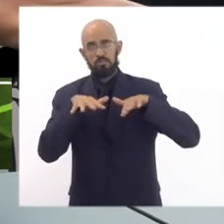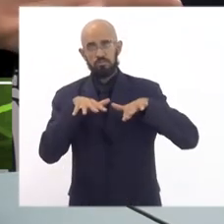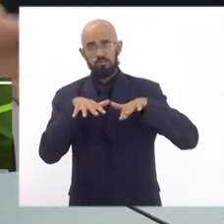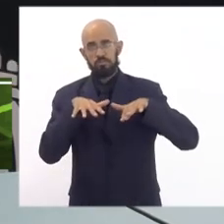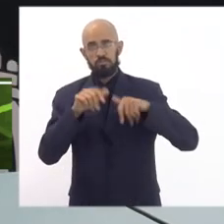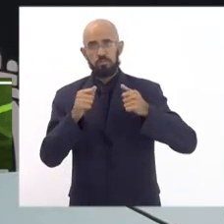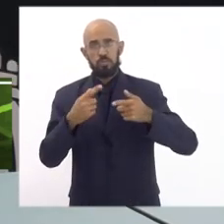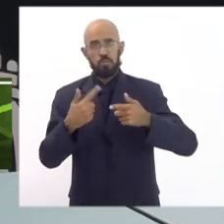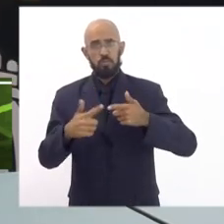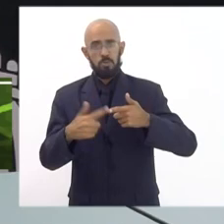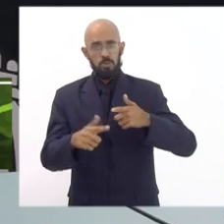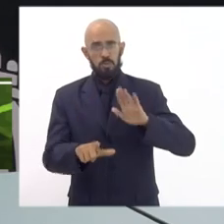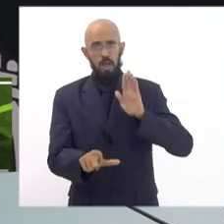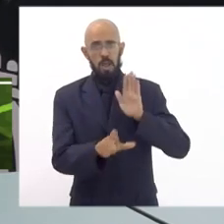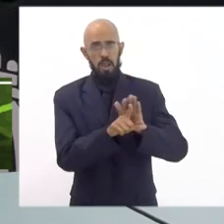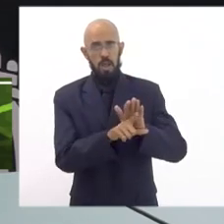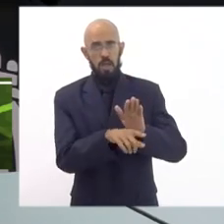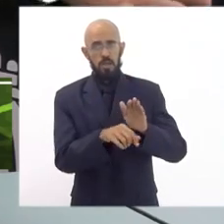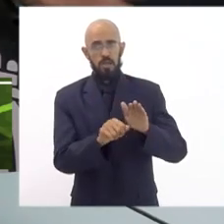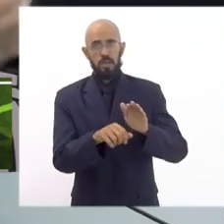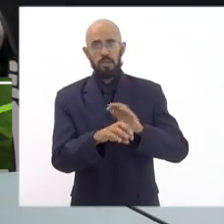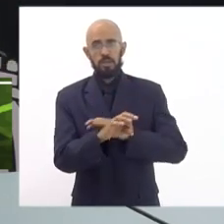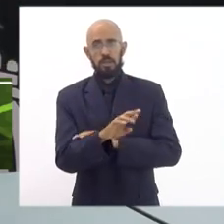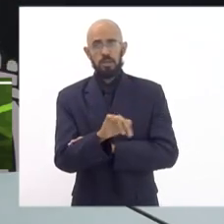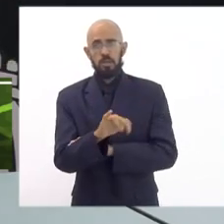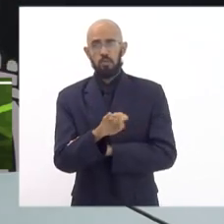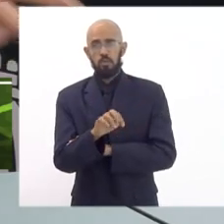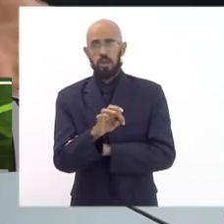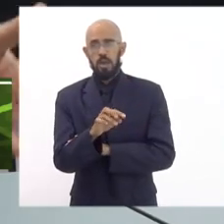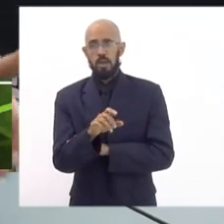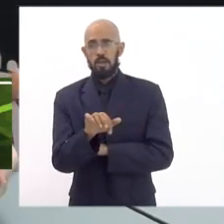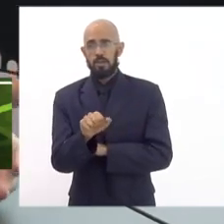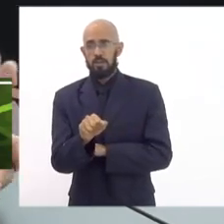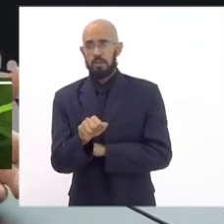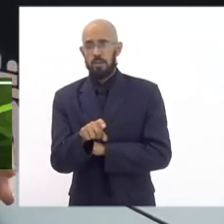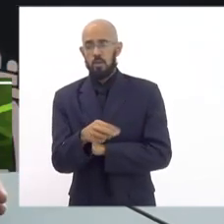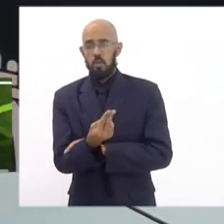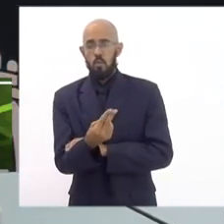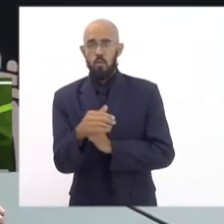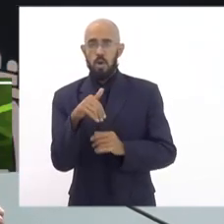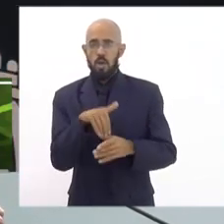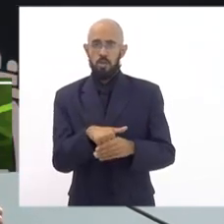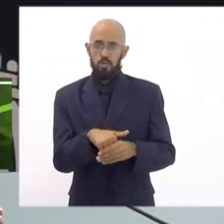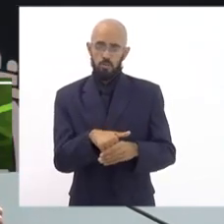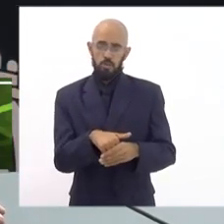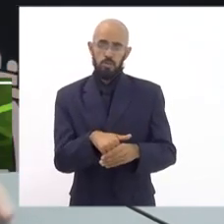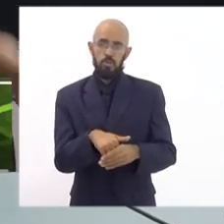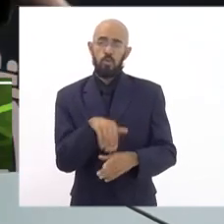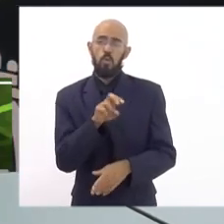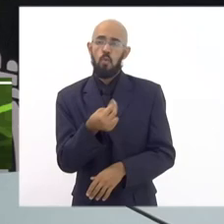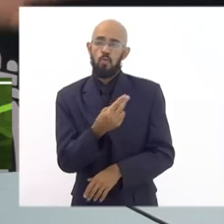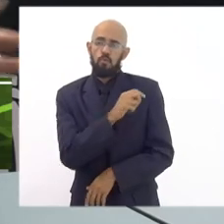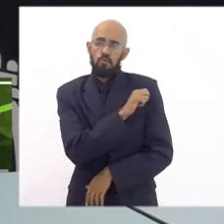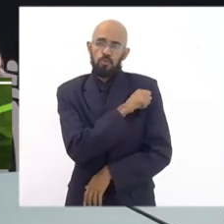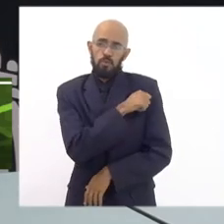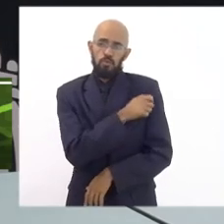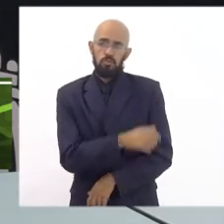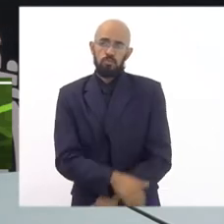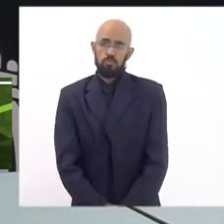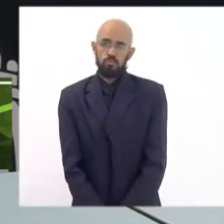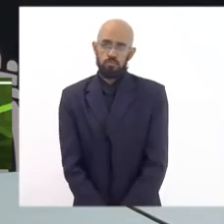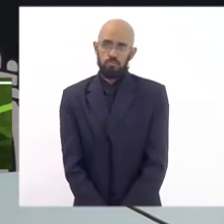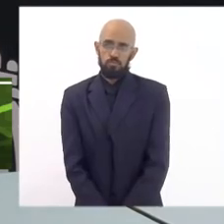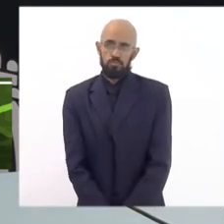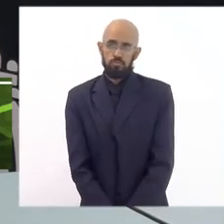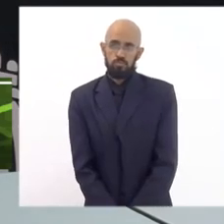a lei tributária, a lei eleitoral ou a lei de responsabilidade fiscal. Caminhar para o senhor, porque faz o controle.